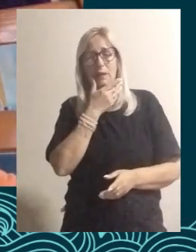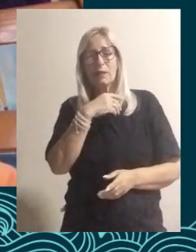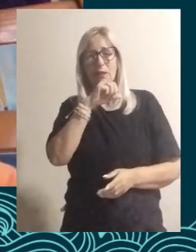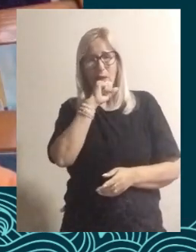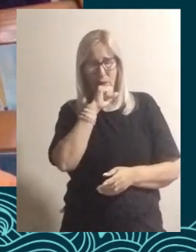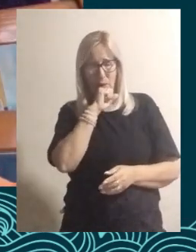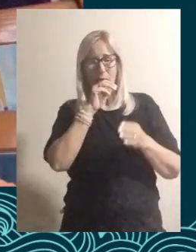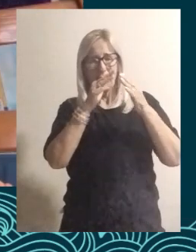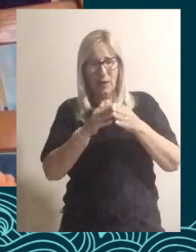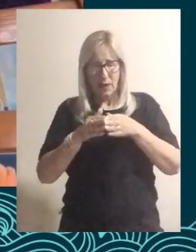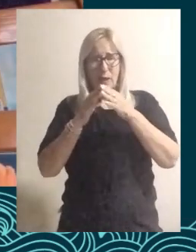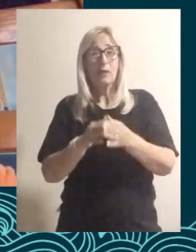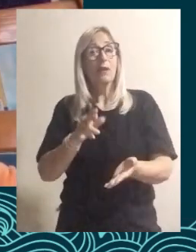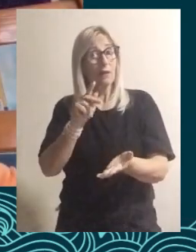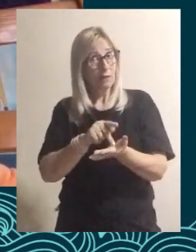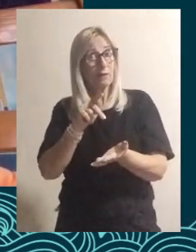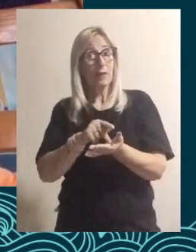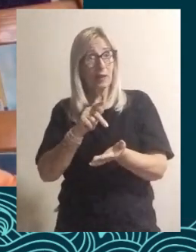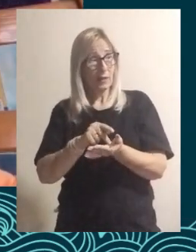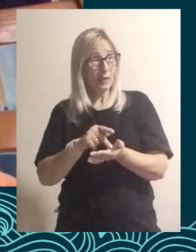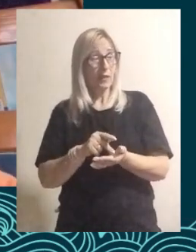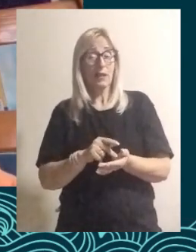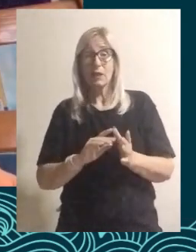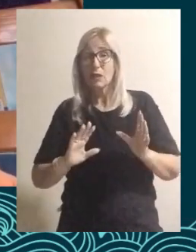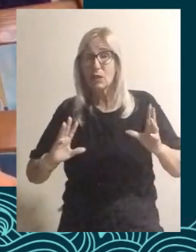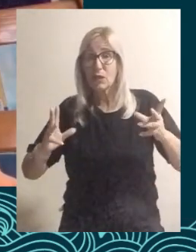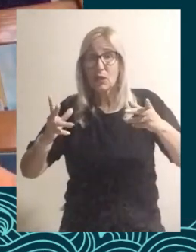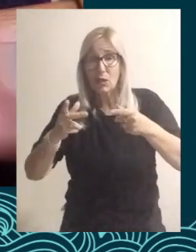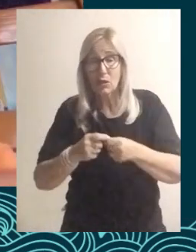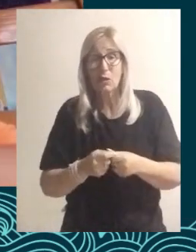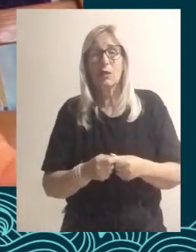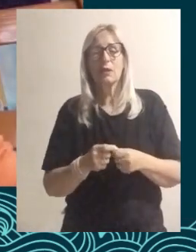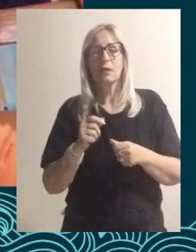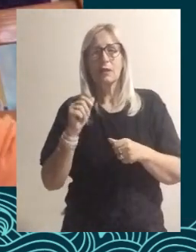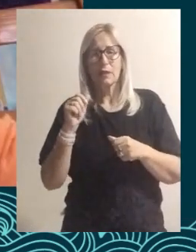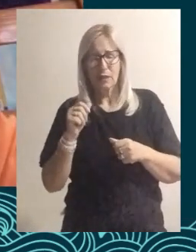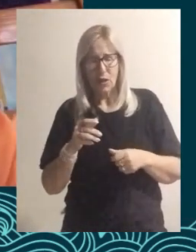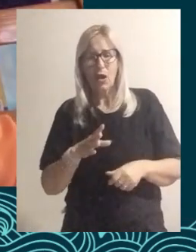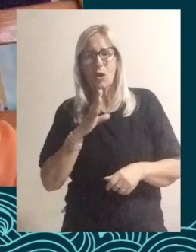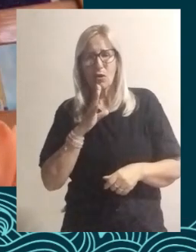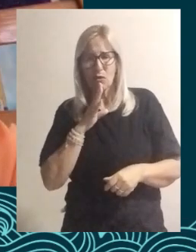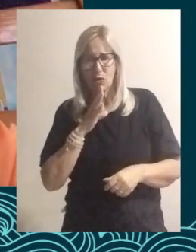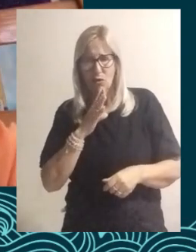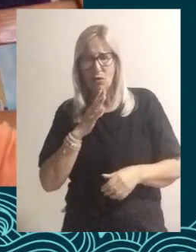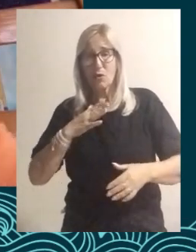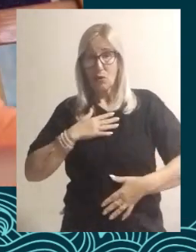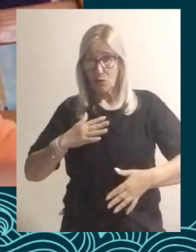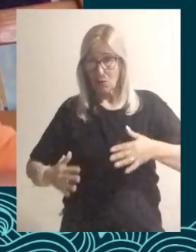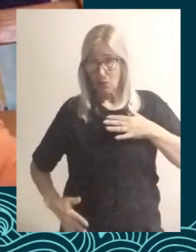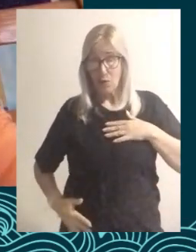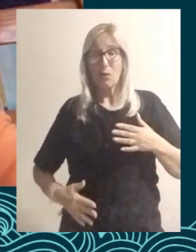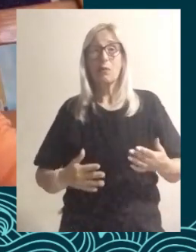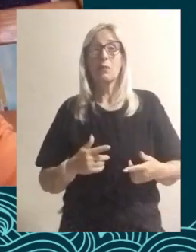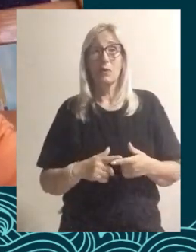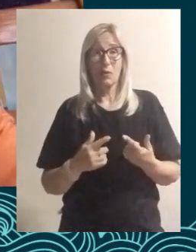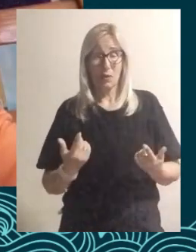mulheres que são mães estarem prontas para atravessar o Atlântico é de fato porque todas as mulheres que se tornaram mães, elas conhecem